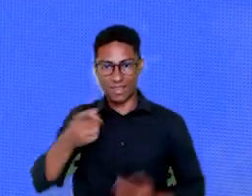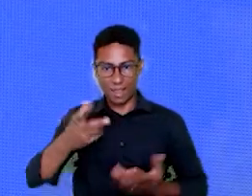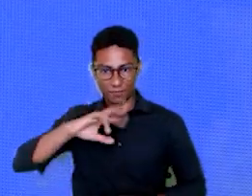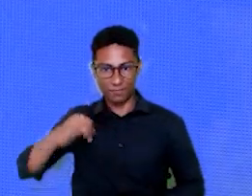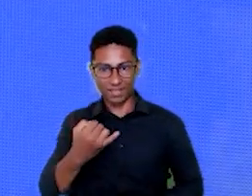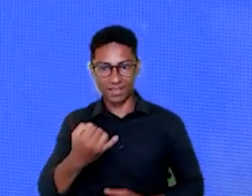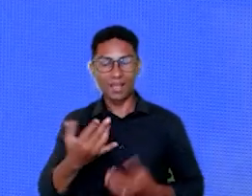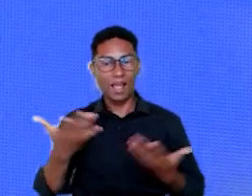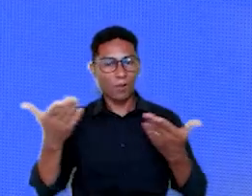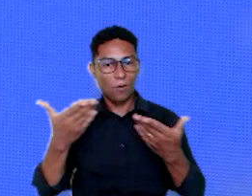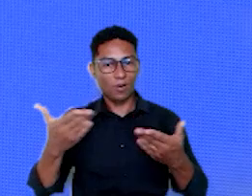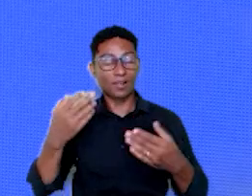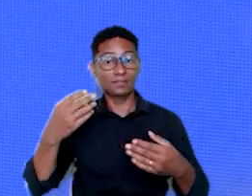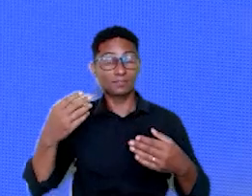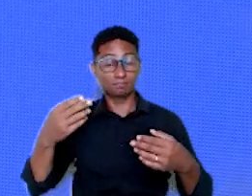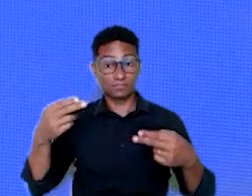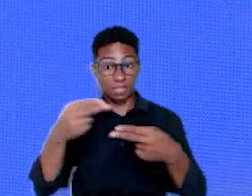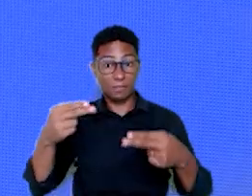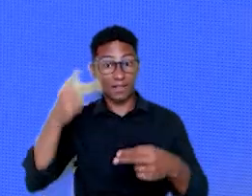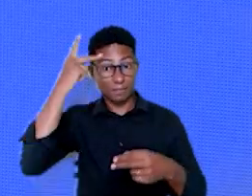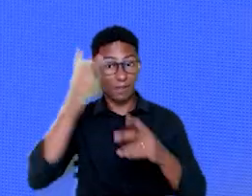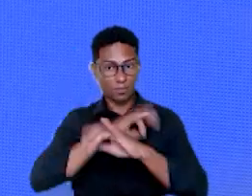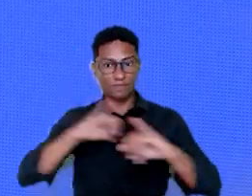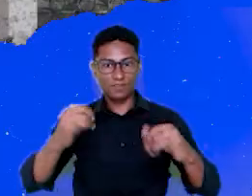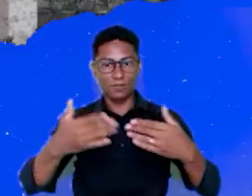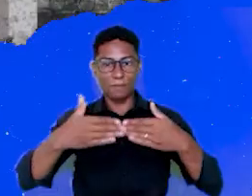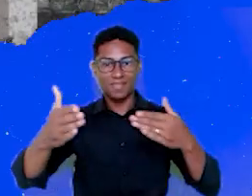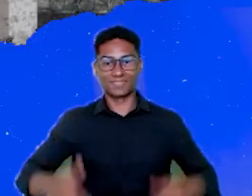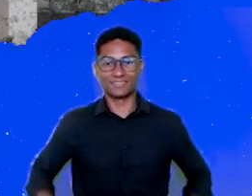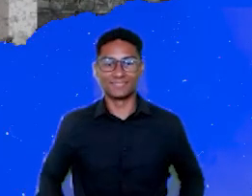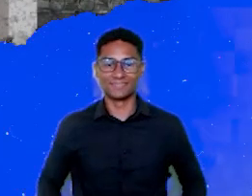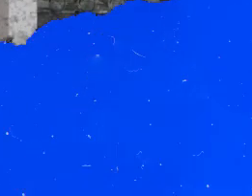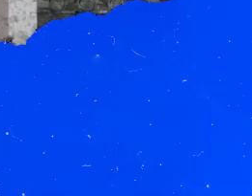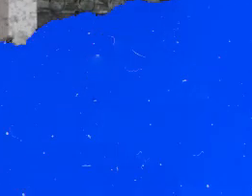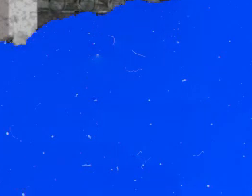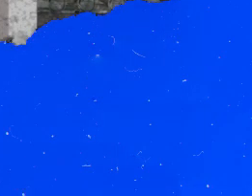Fique ligado no Sebrae São Paulo Notícias, que começa agora.